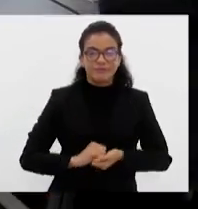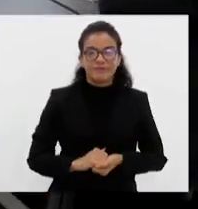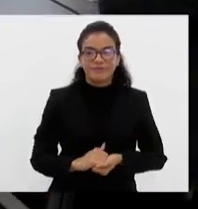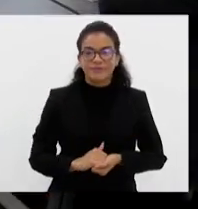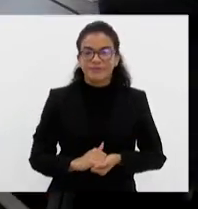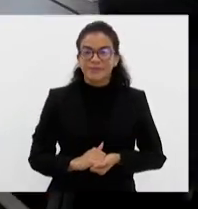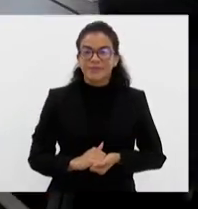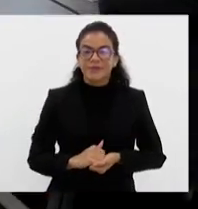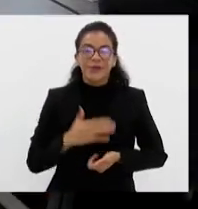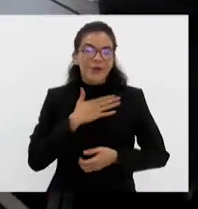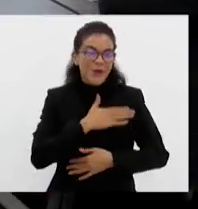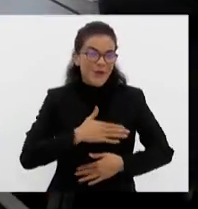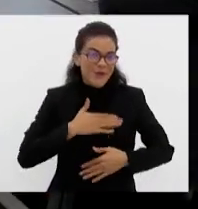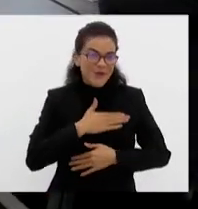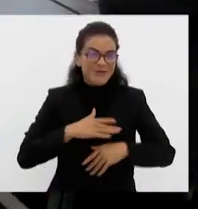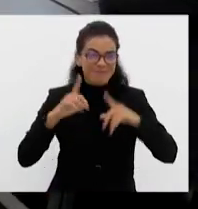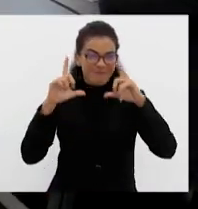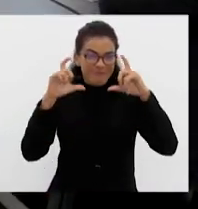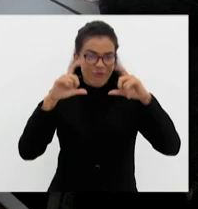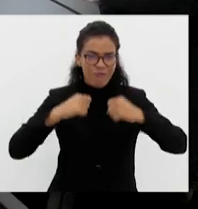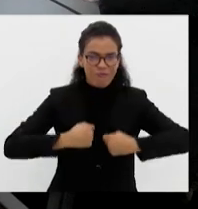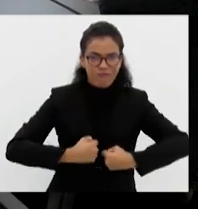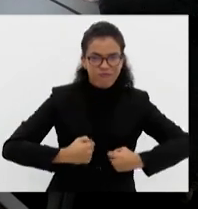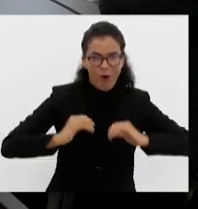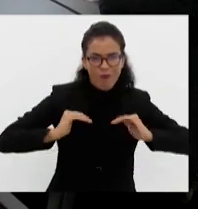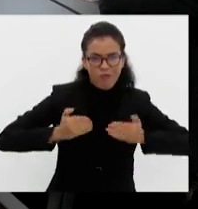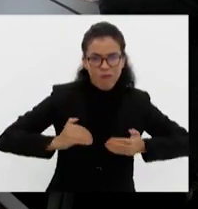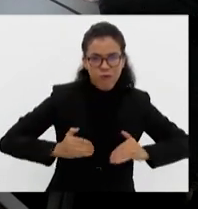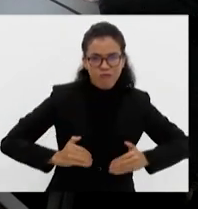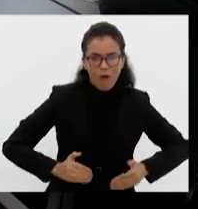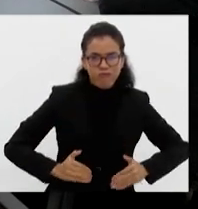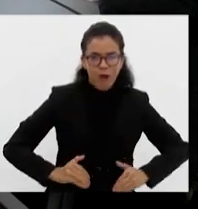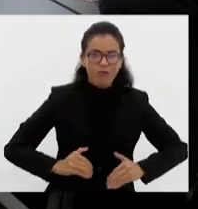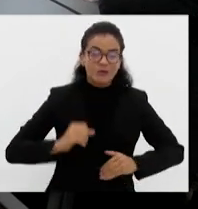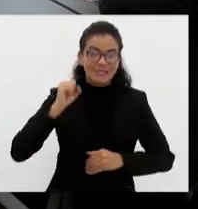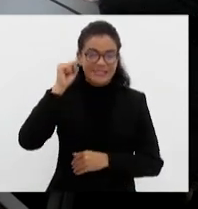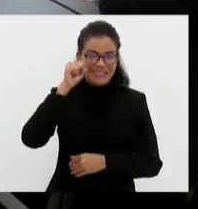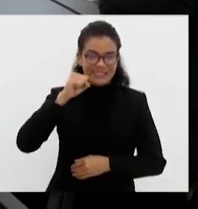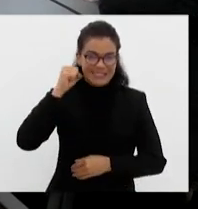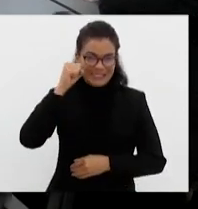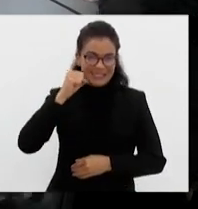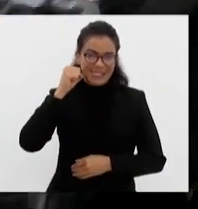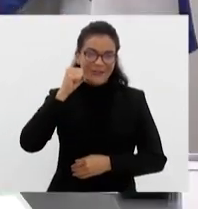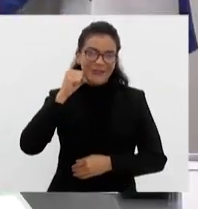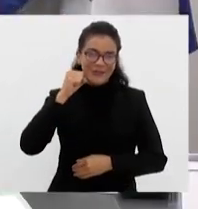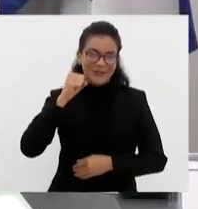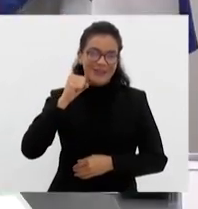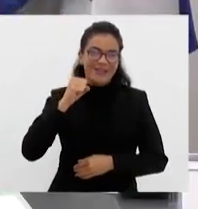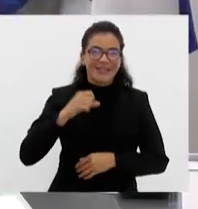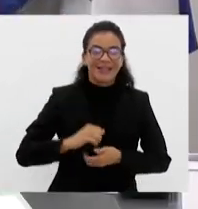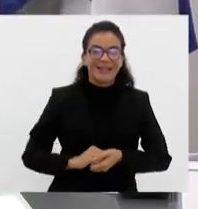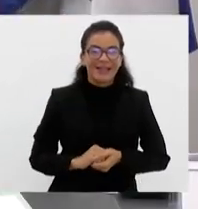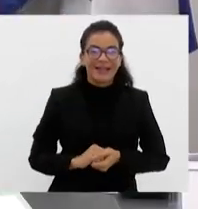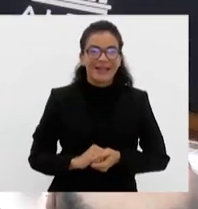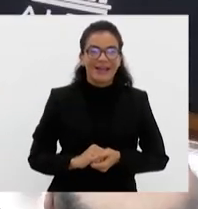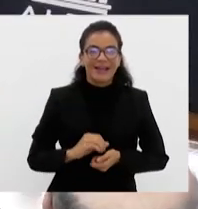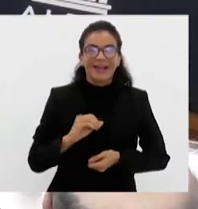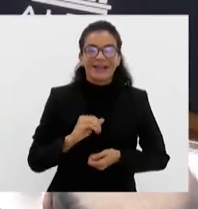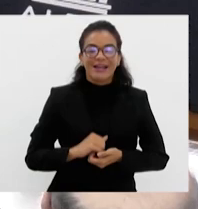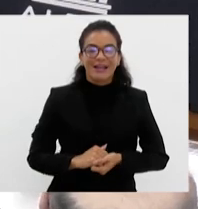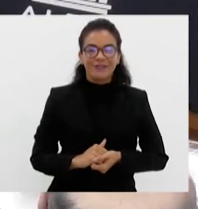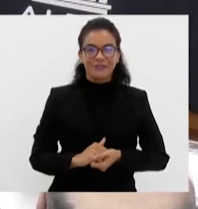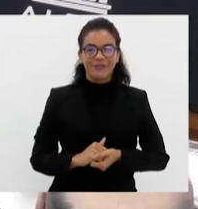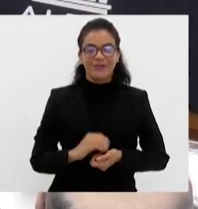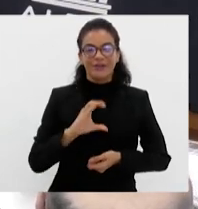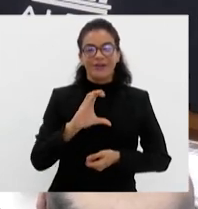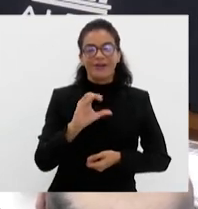Gostei da sua foto com o Schwarzenegger, governador da Califórnia. Eu vi que você curtiu já. Deputado Luiz Paulo. A massa